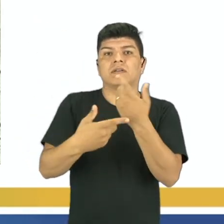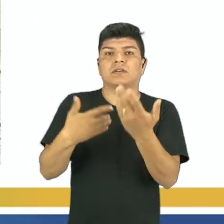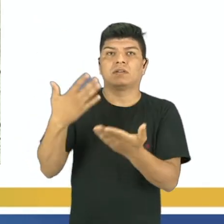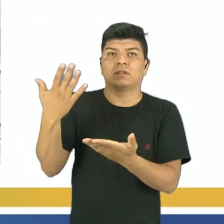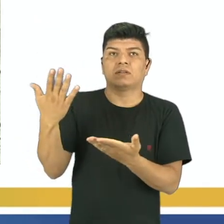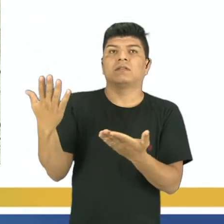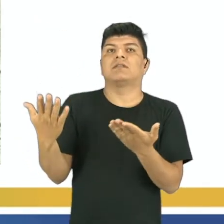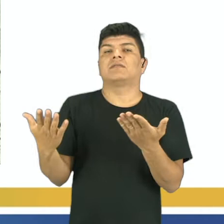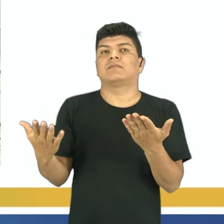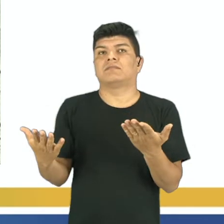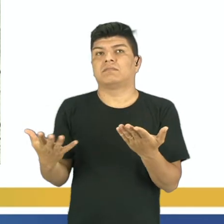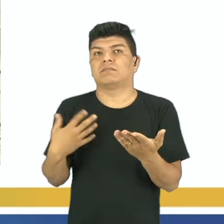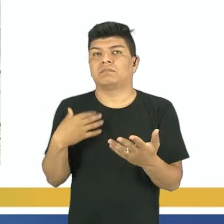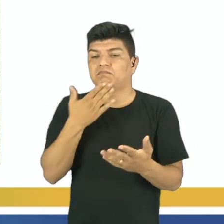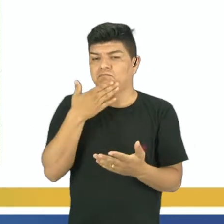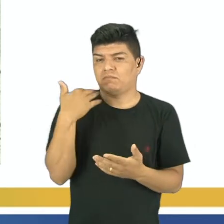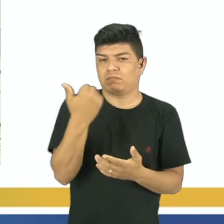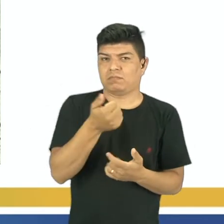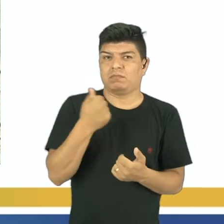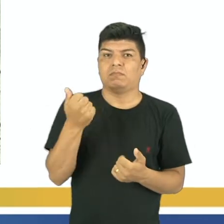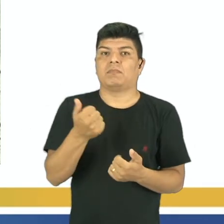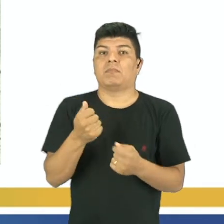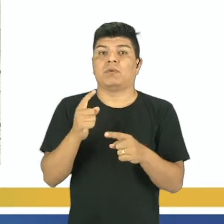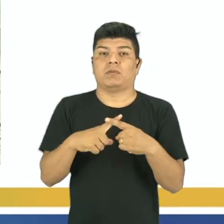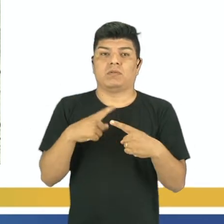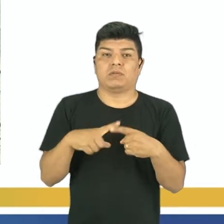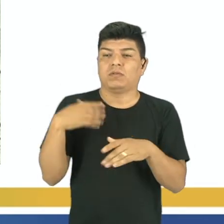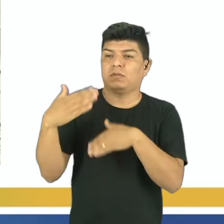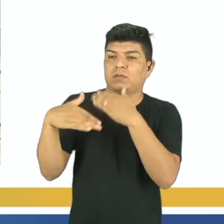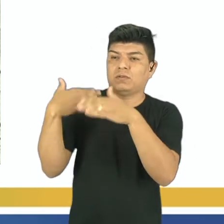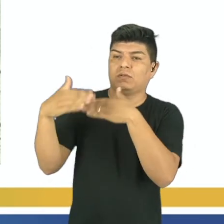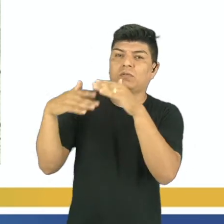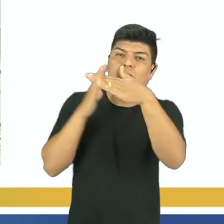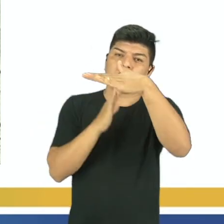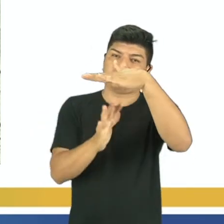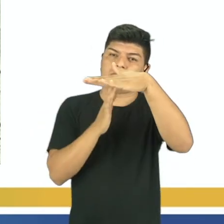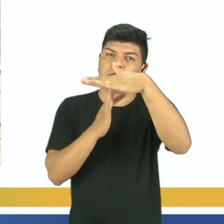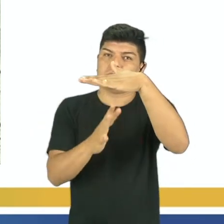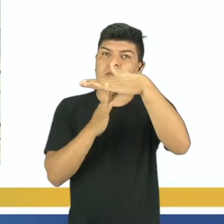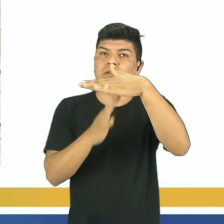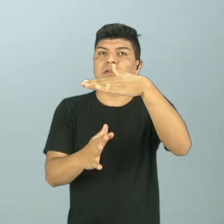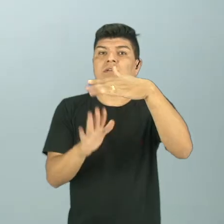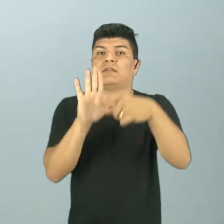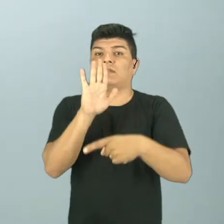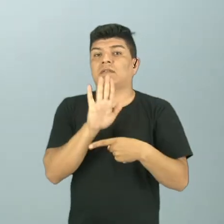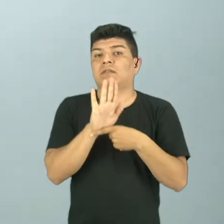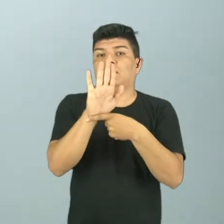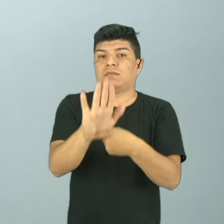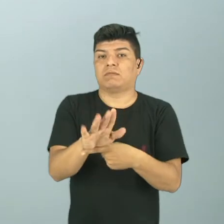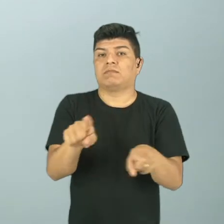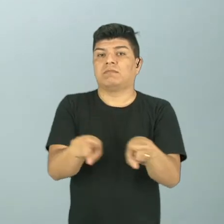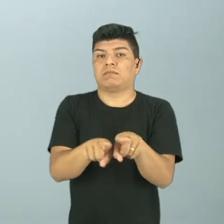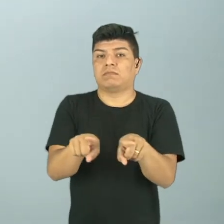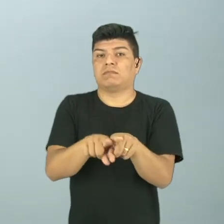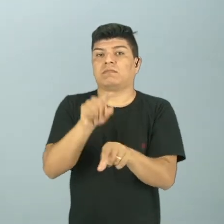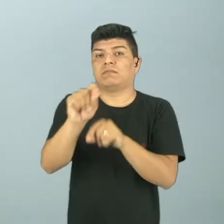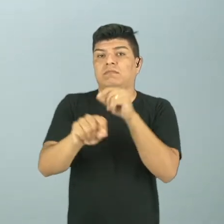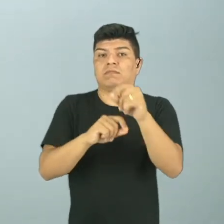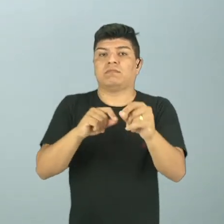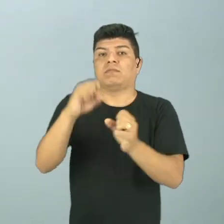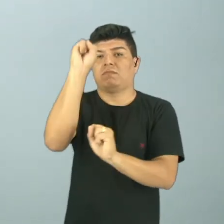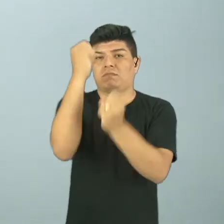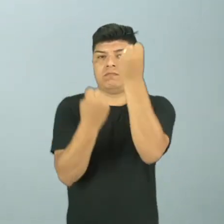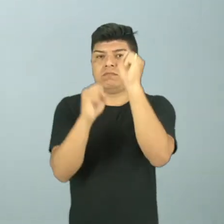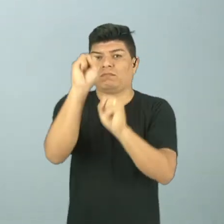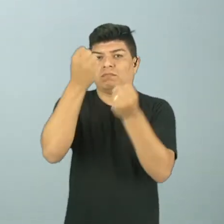momento mais sofisticadas, digamos assim, porque esse processo de imigração ele vai contribuir ainda no processo de